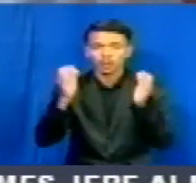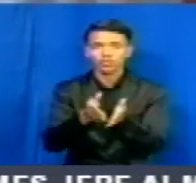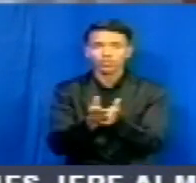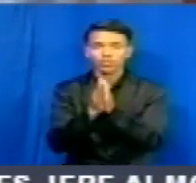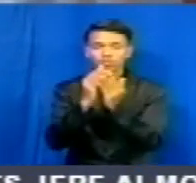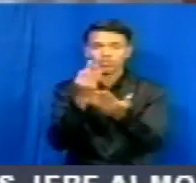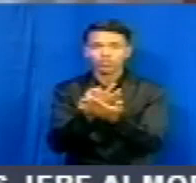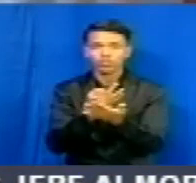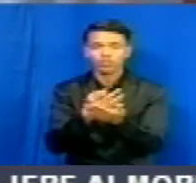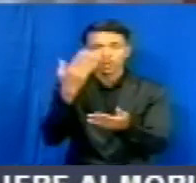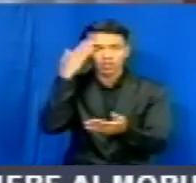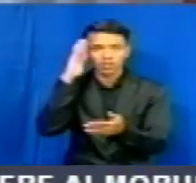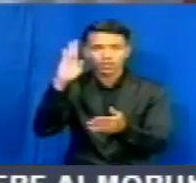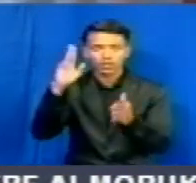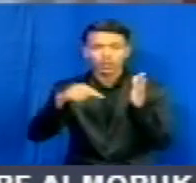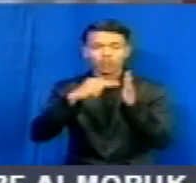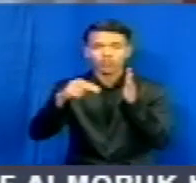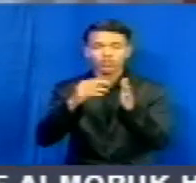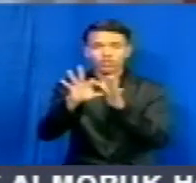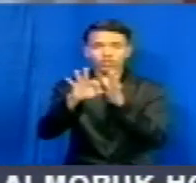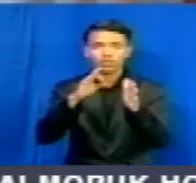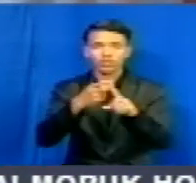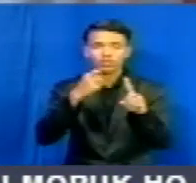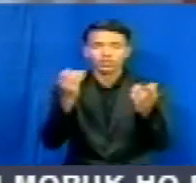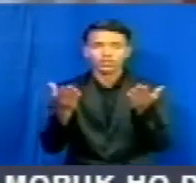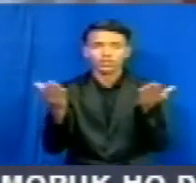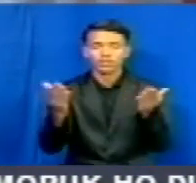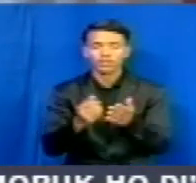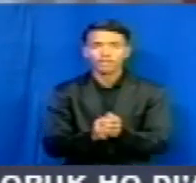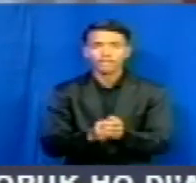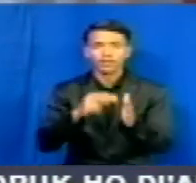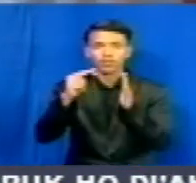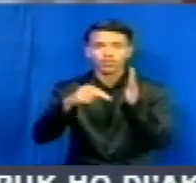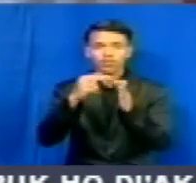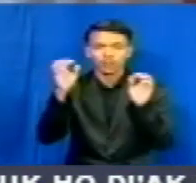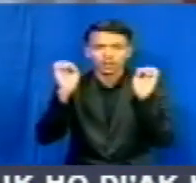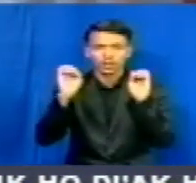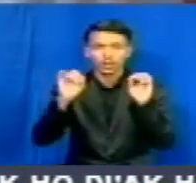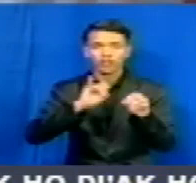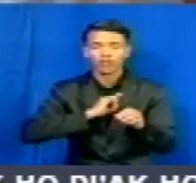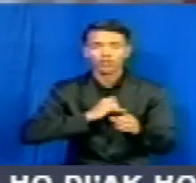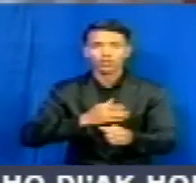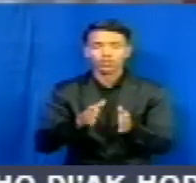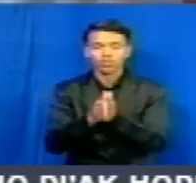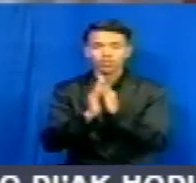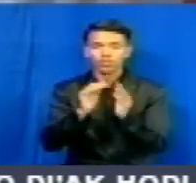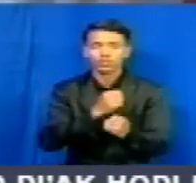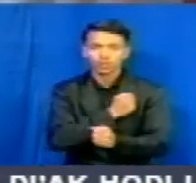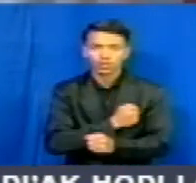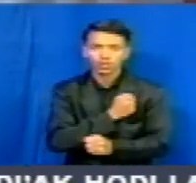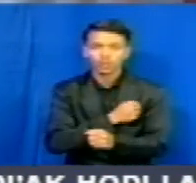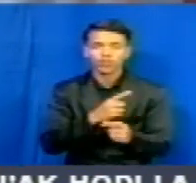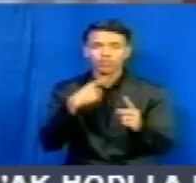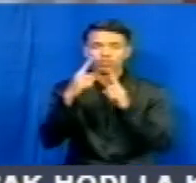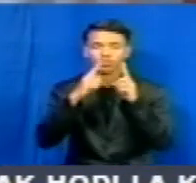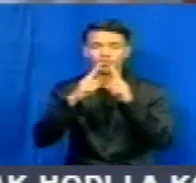ba foti husne be a notícia la iha uso desculpa de dato fohatene ba